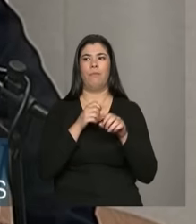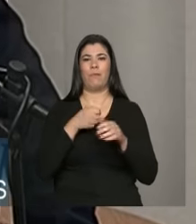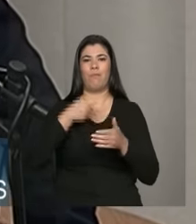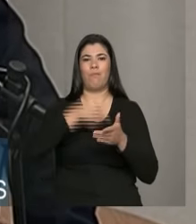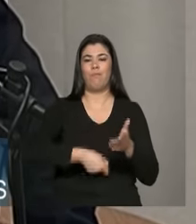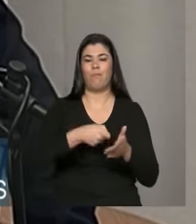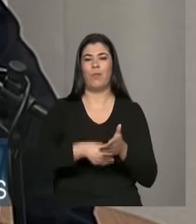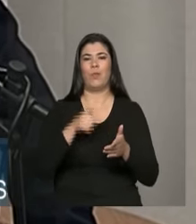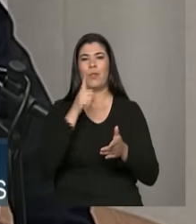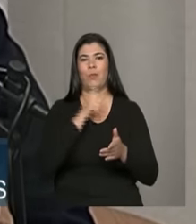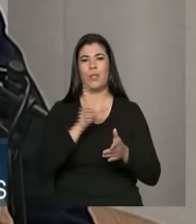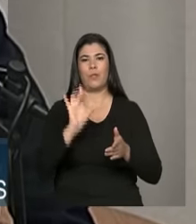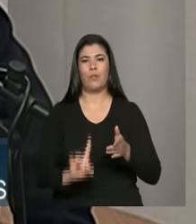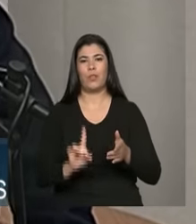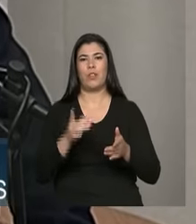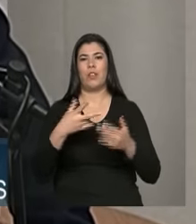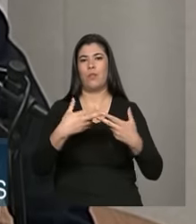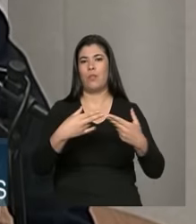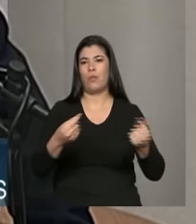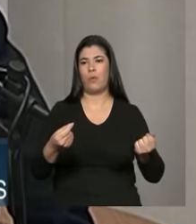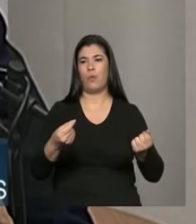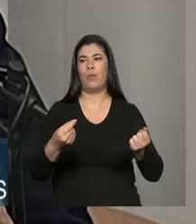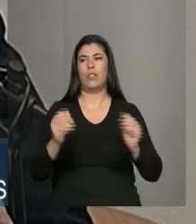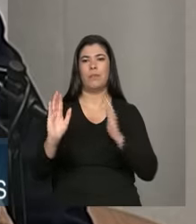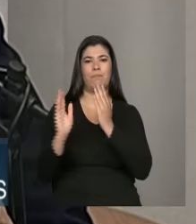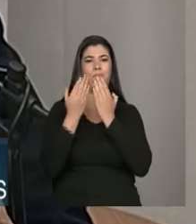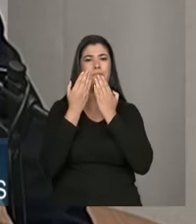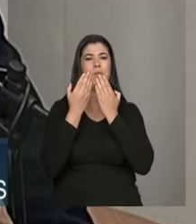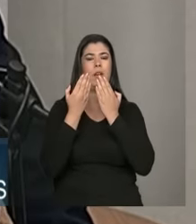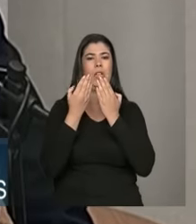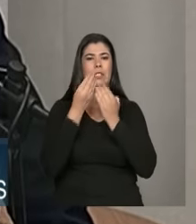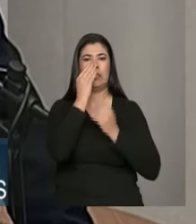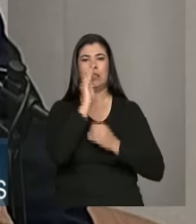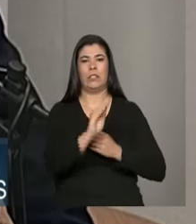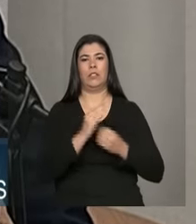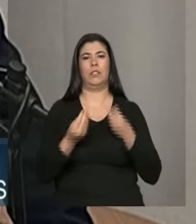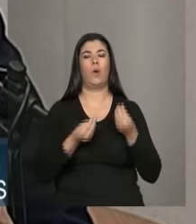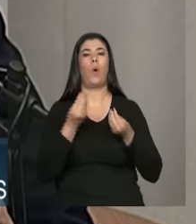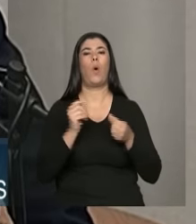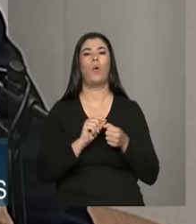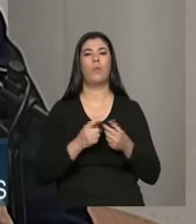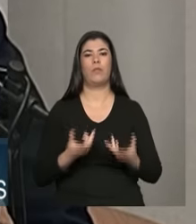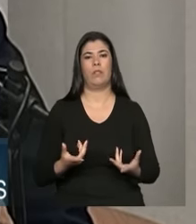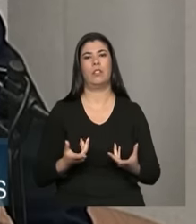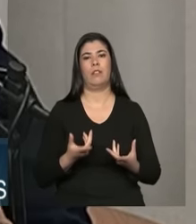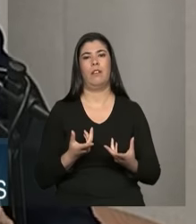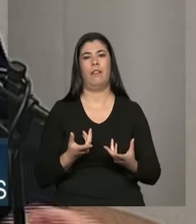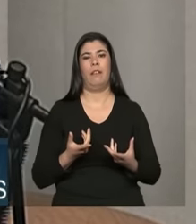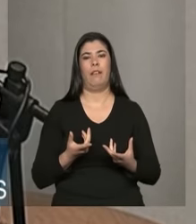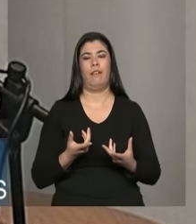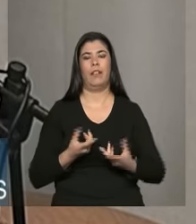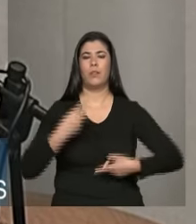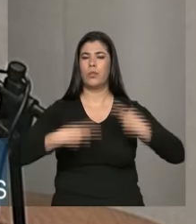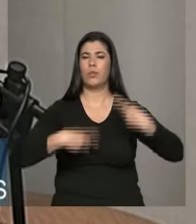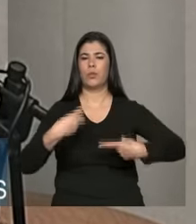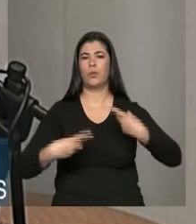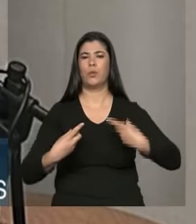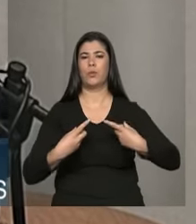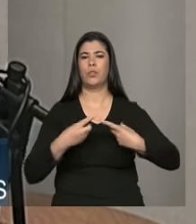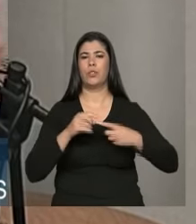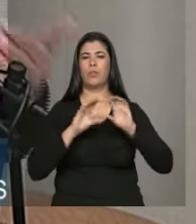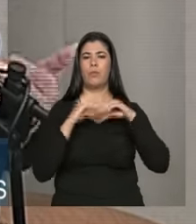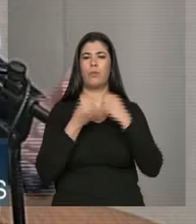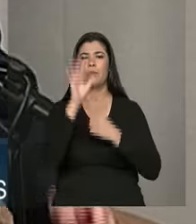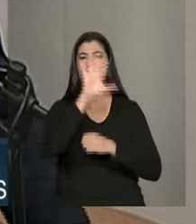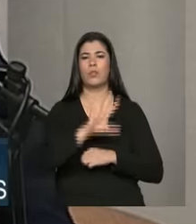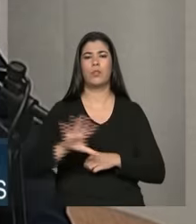elas reincidem então nós temos que começar também estamos discutindo isso na comissão nacional como a gente pode estabelecer políticas